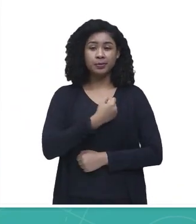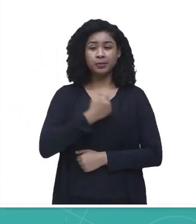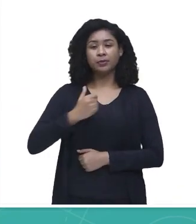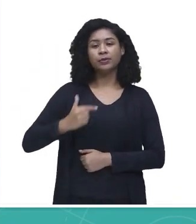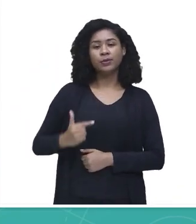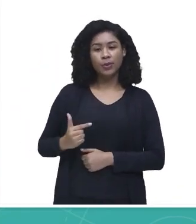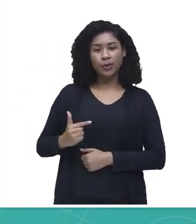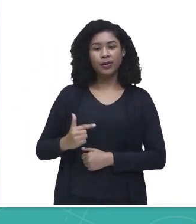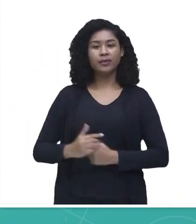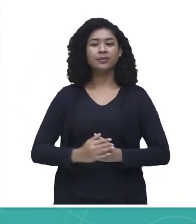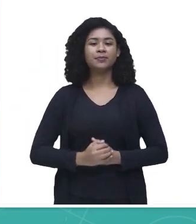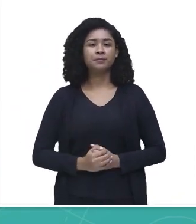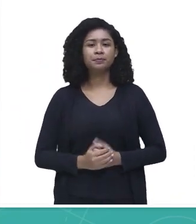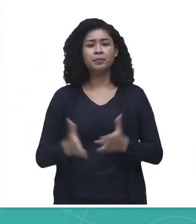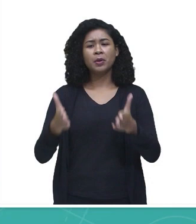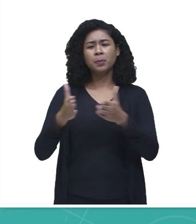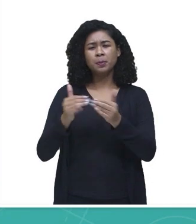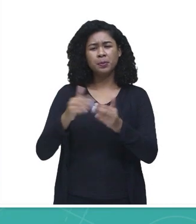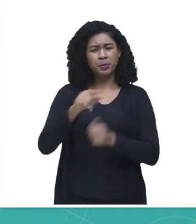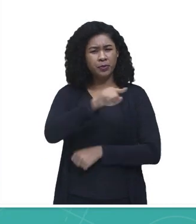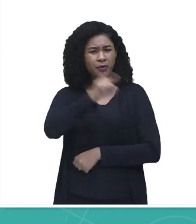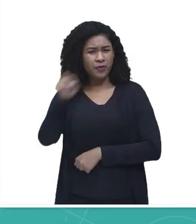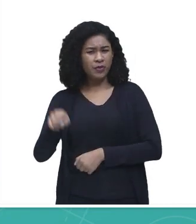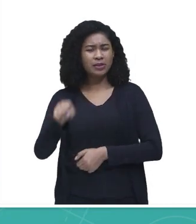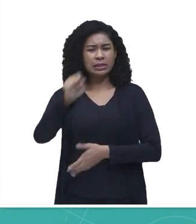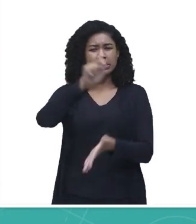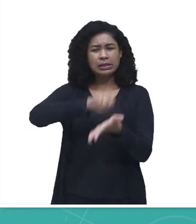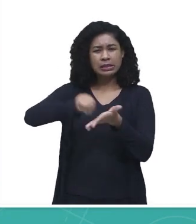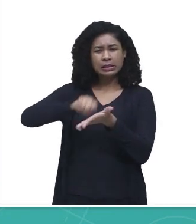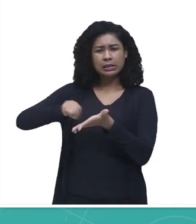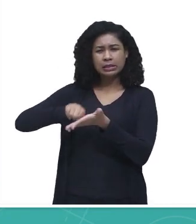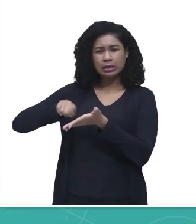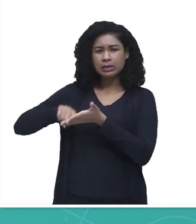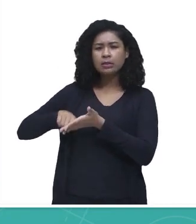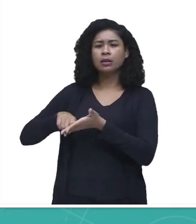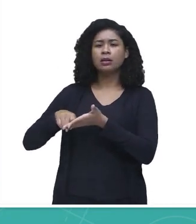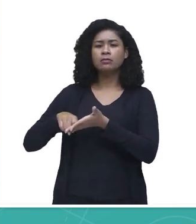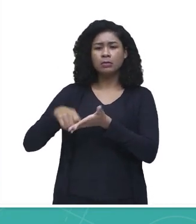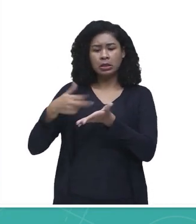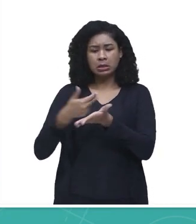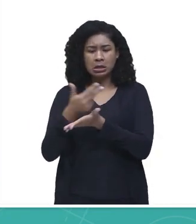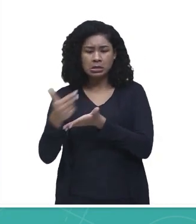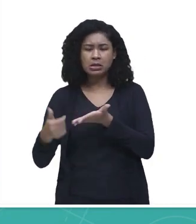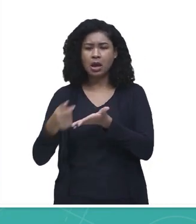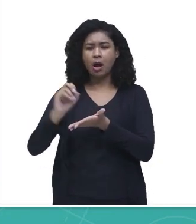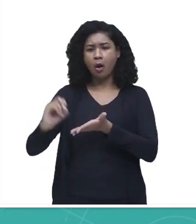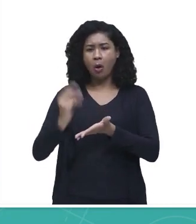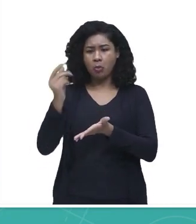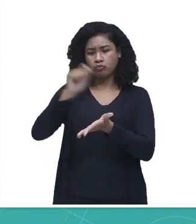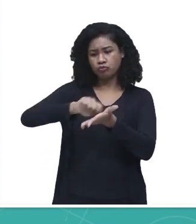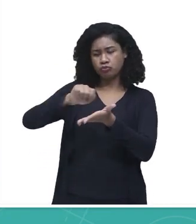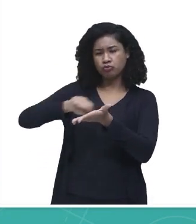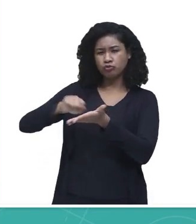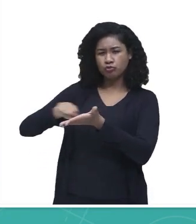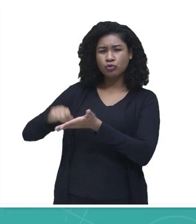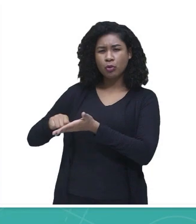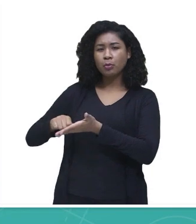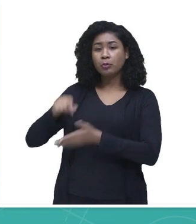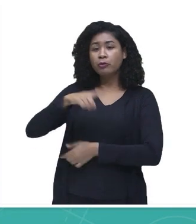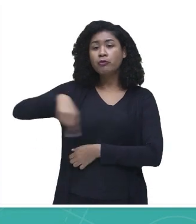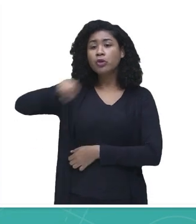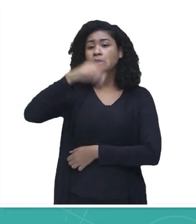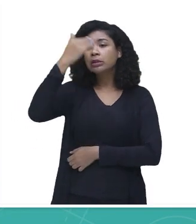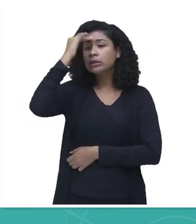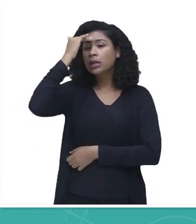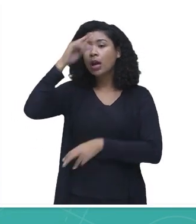para vocês fazerem um esquema para explicar o que vocês entenderam sobre o processo da fotossíntese, né?